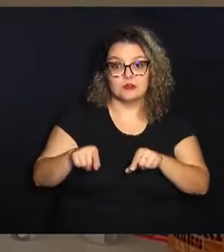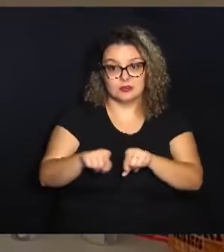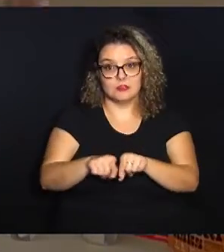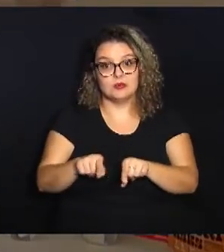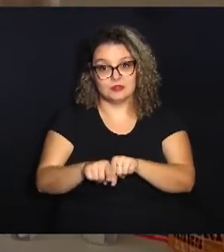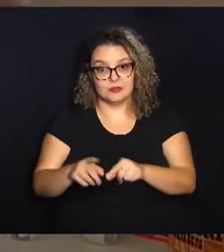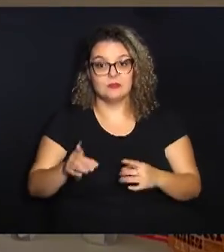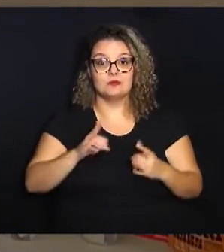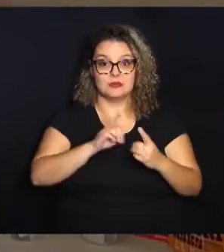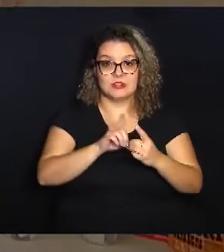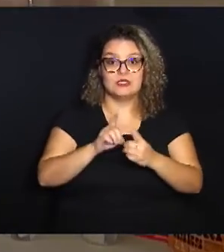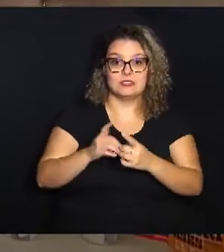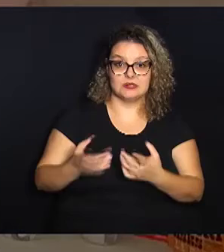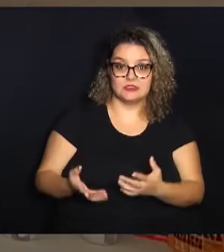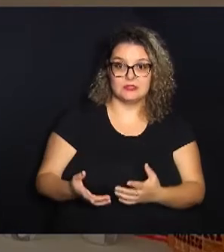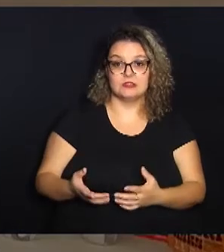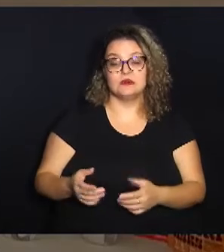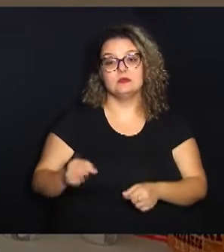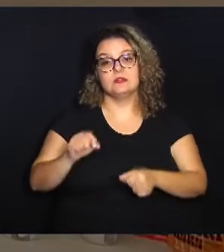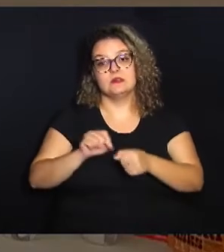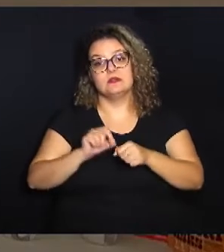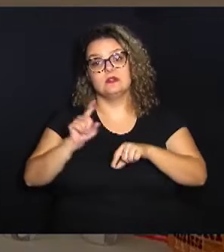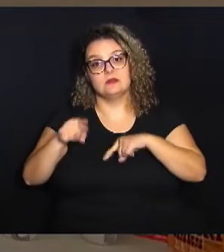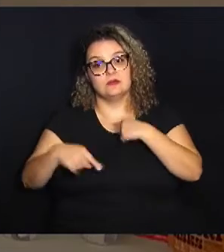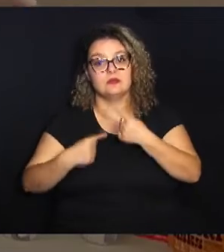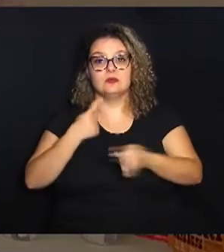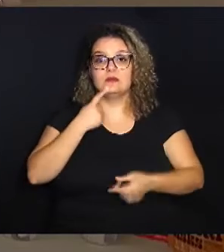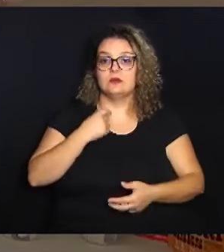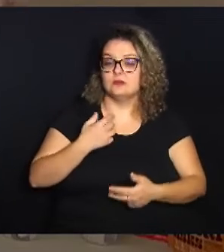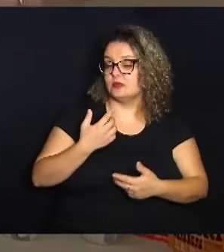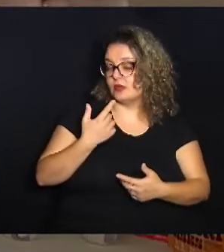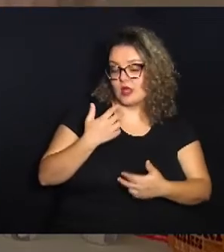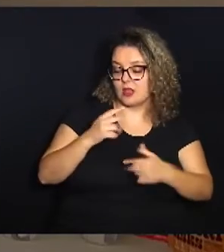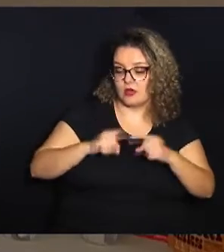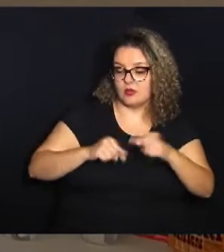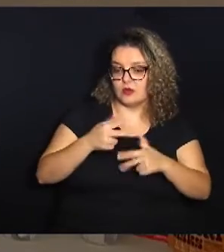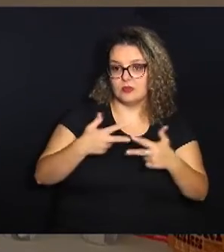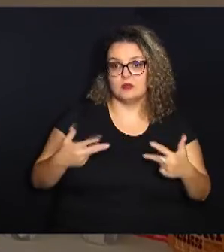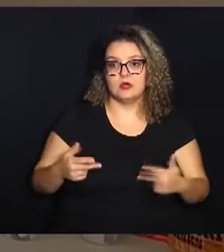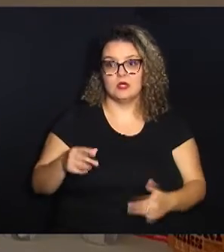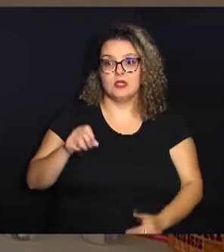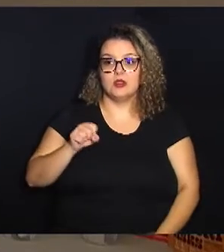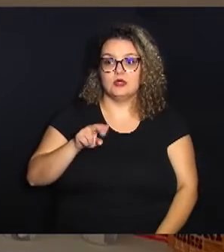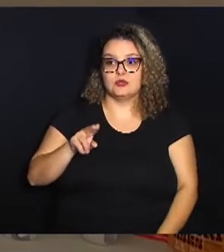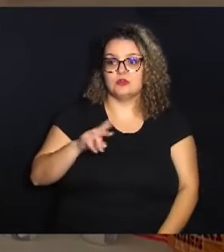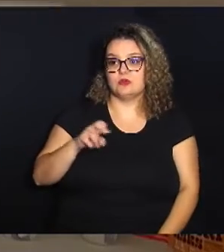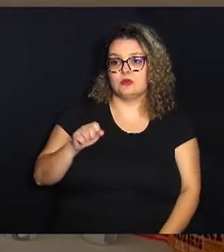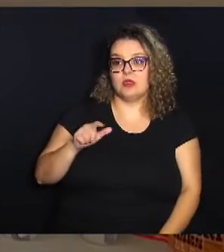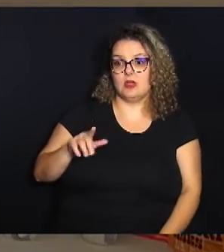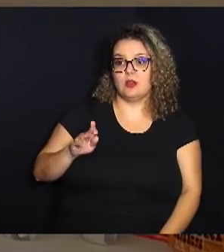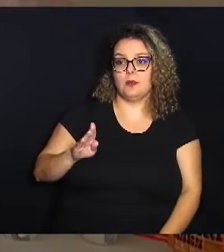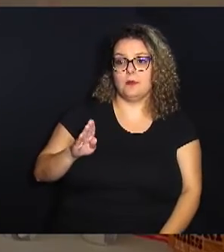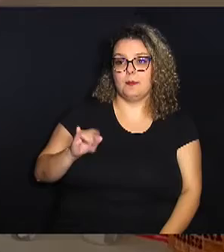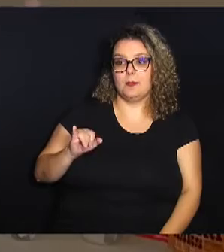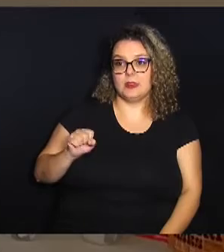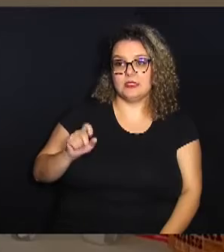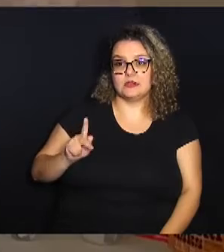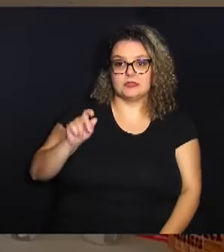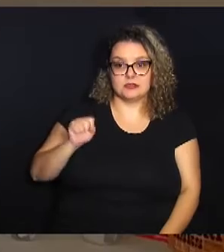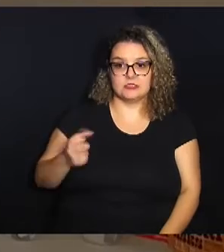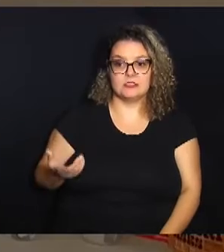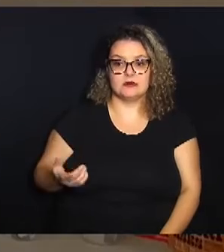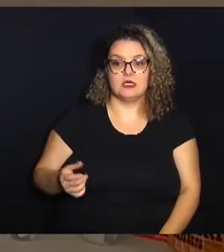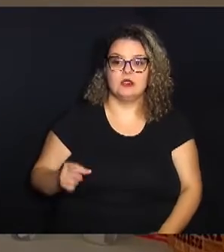para atender, mas ela é fazer outros alimentos. A Surreal Biscuits é uma linha de produtos. Então, desde o